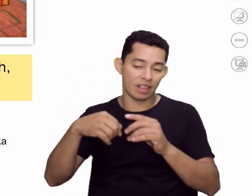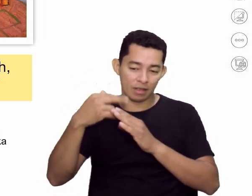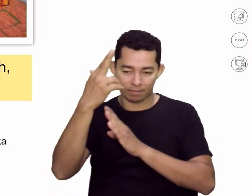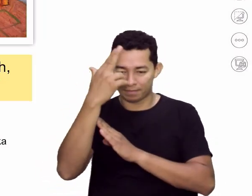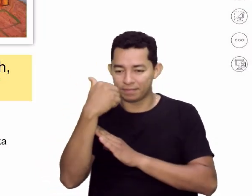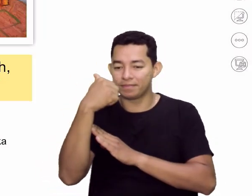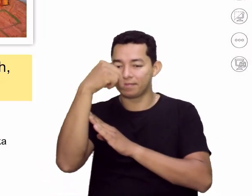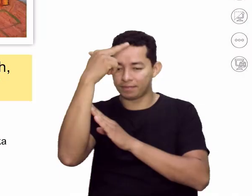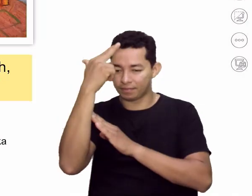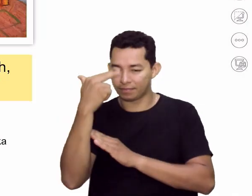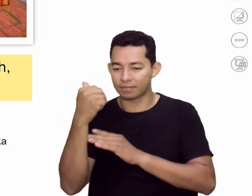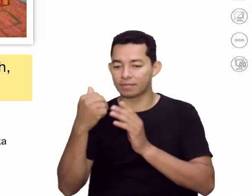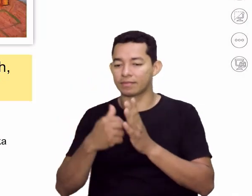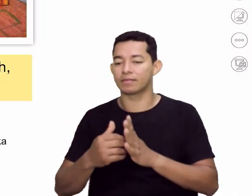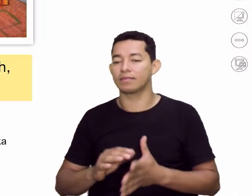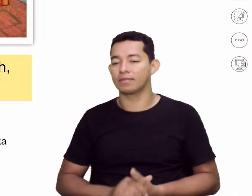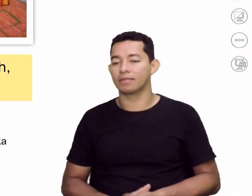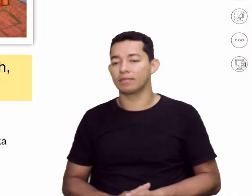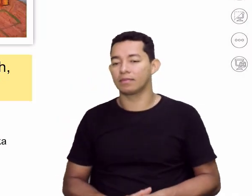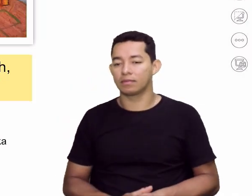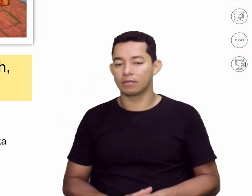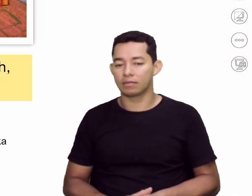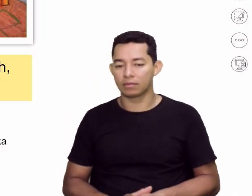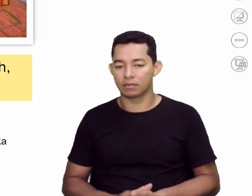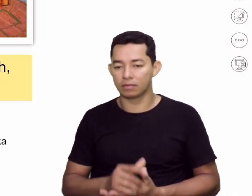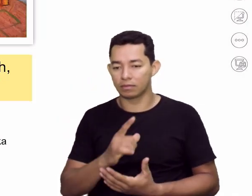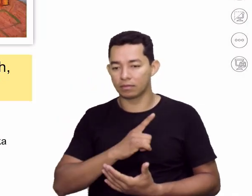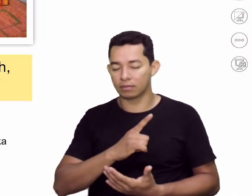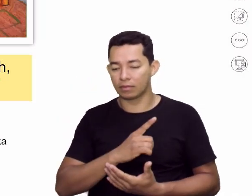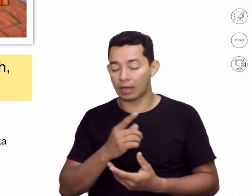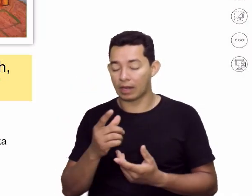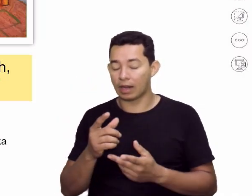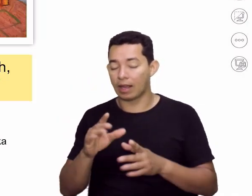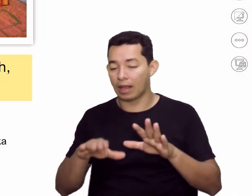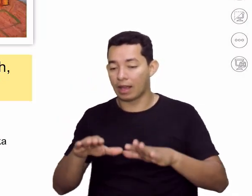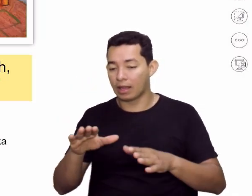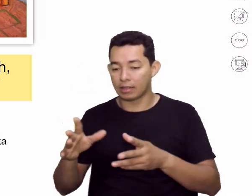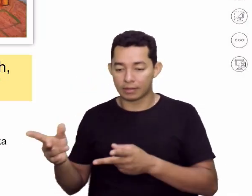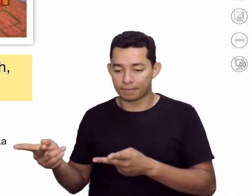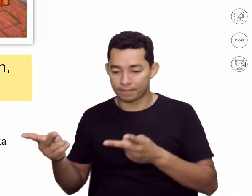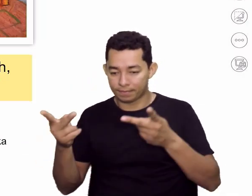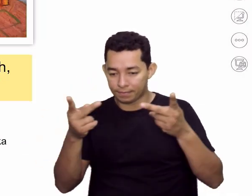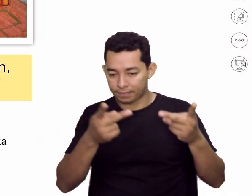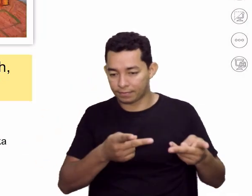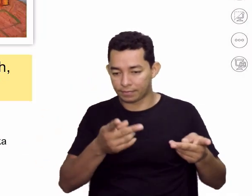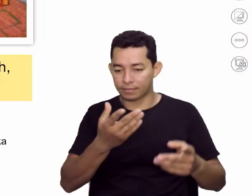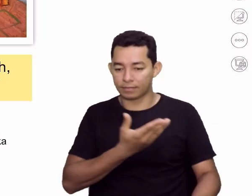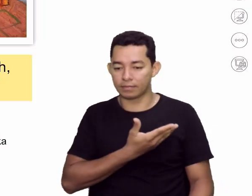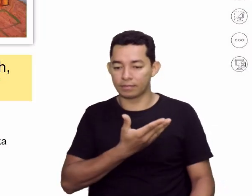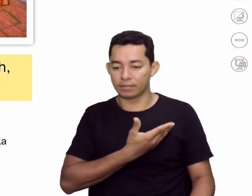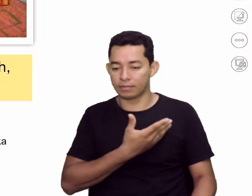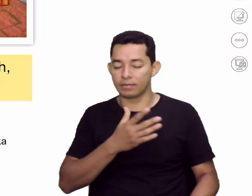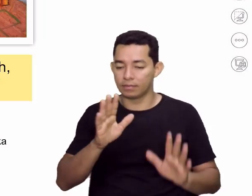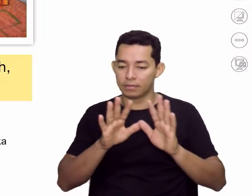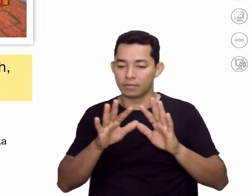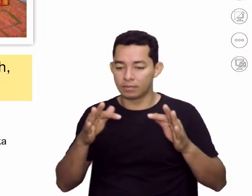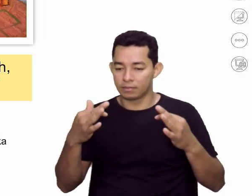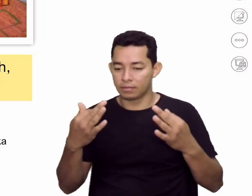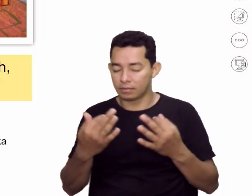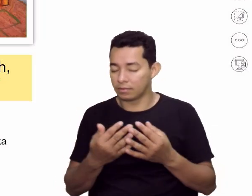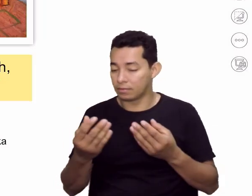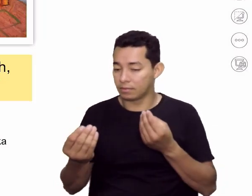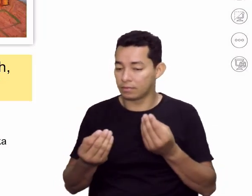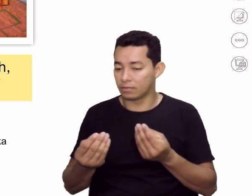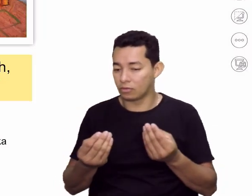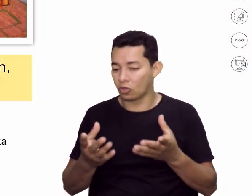o Van Gogh, de vez em quando ele recebia visita de amigos, de gente da família, para ver como é que estava o estado de